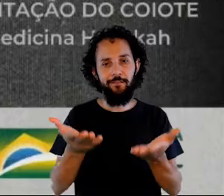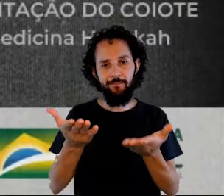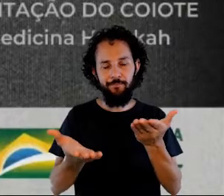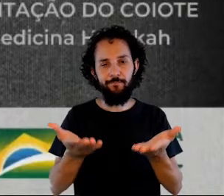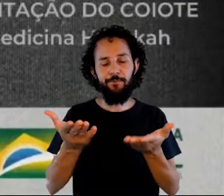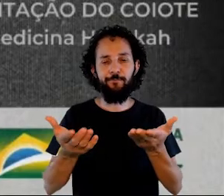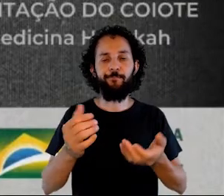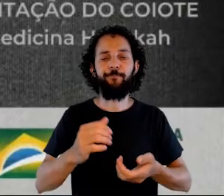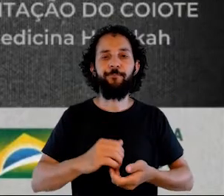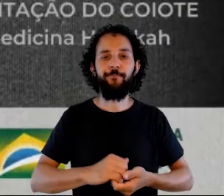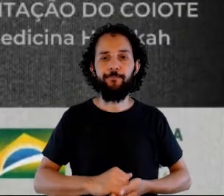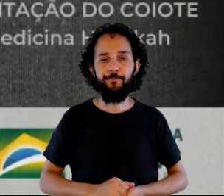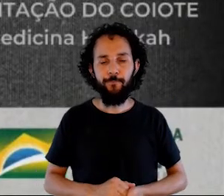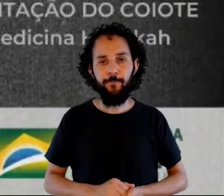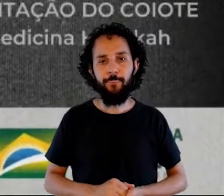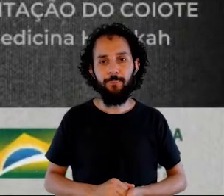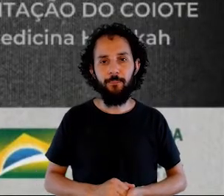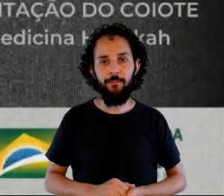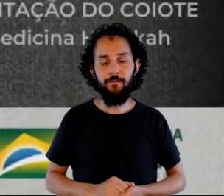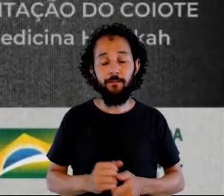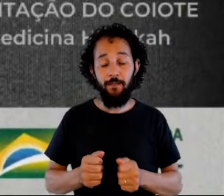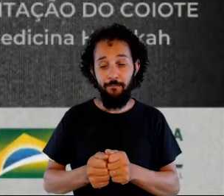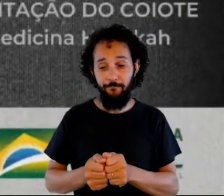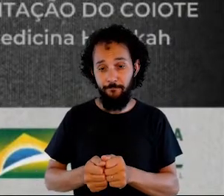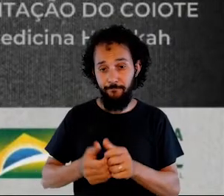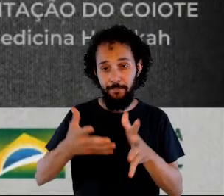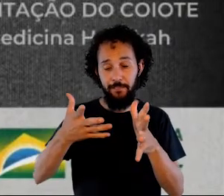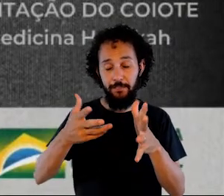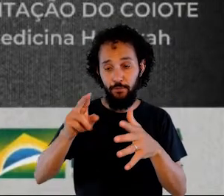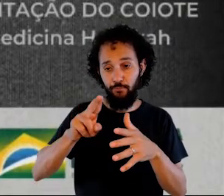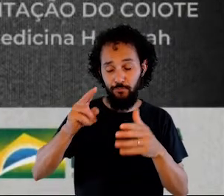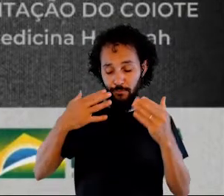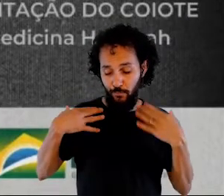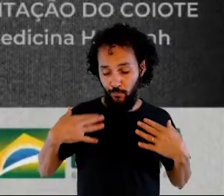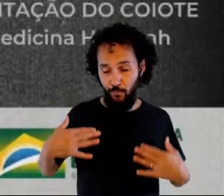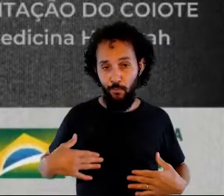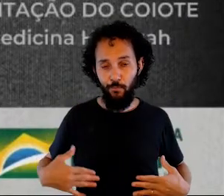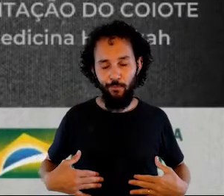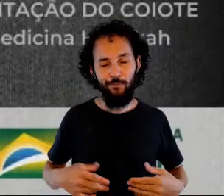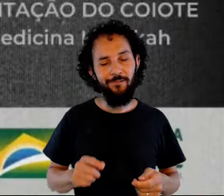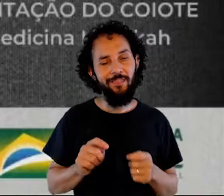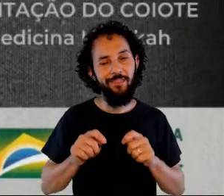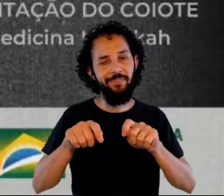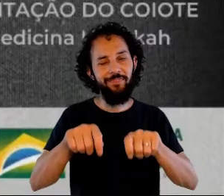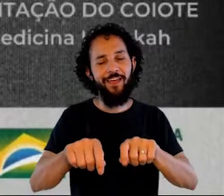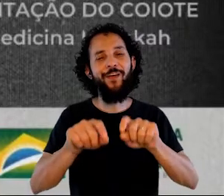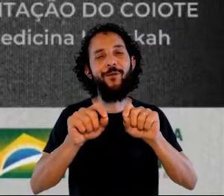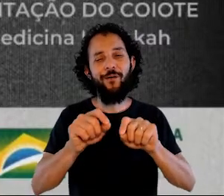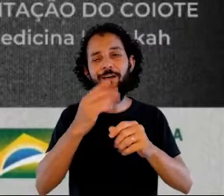A habilidade com o corpo permite ter mais confiança em si mesmo.